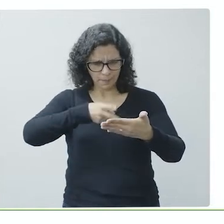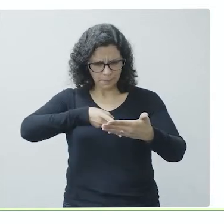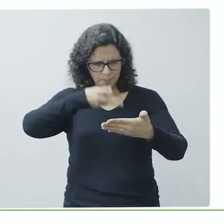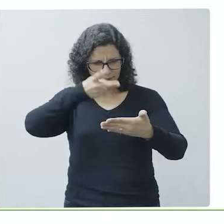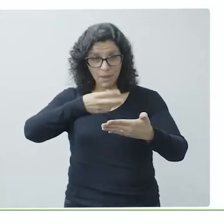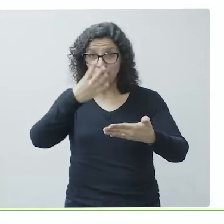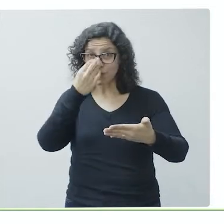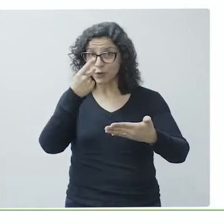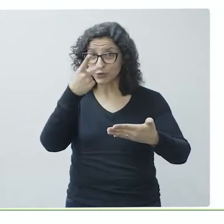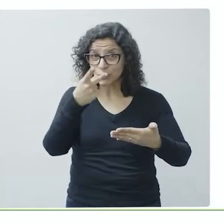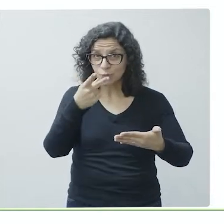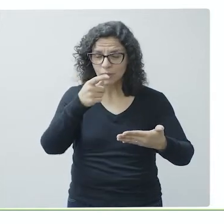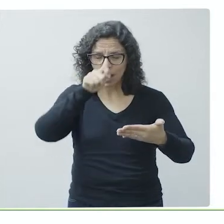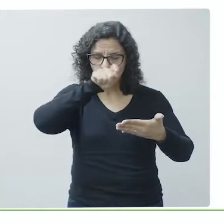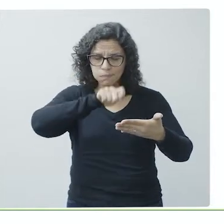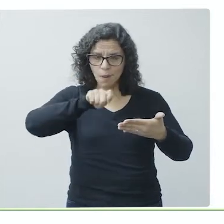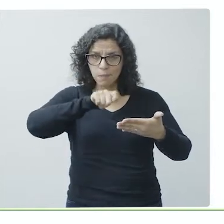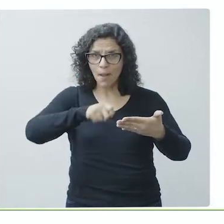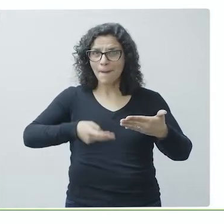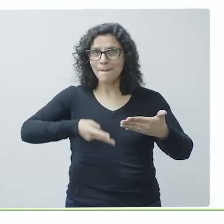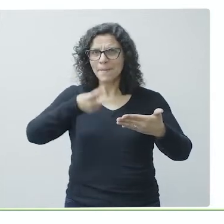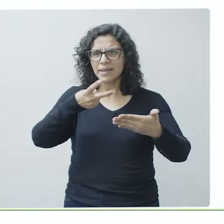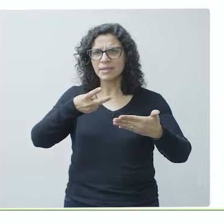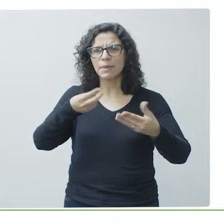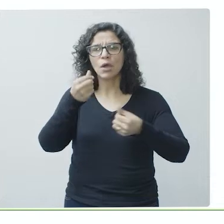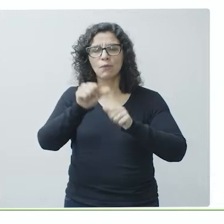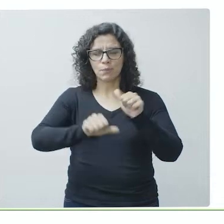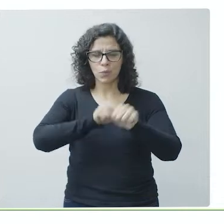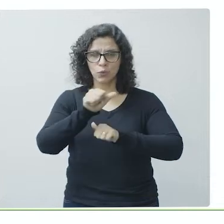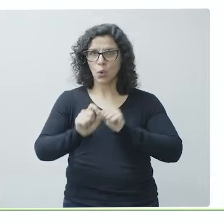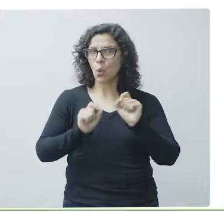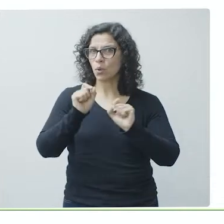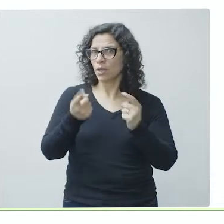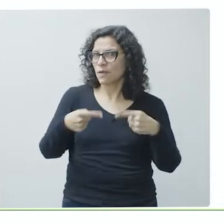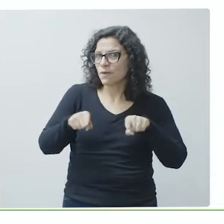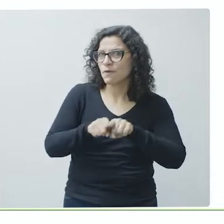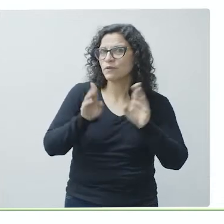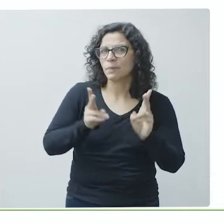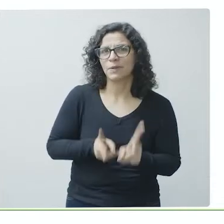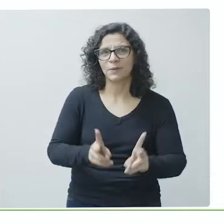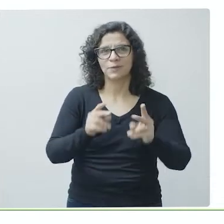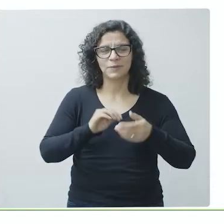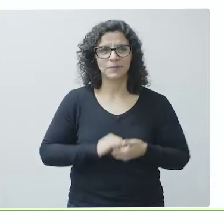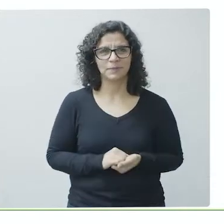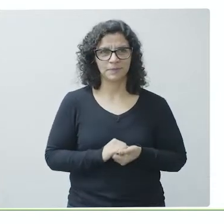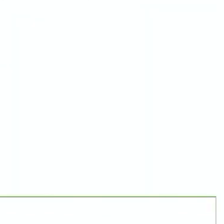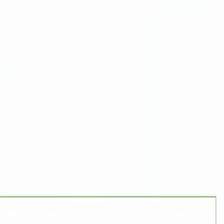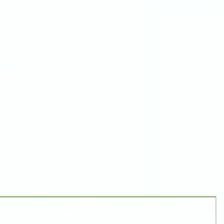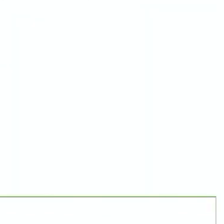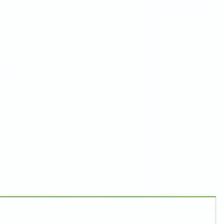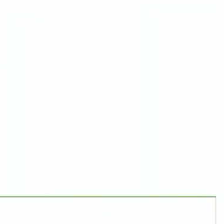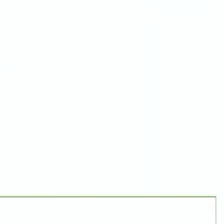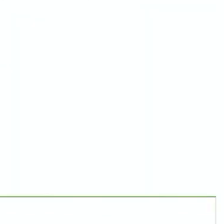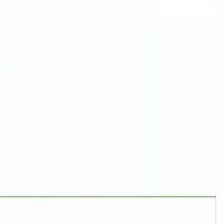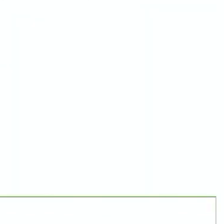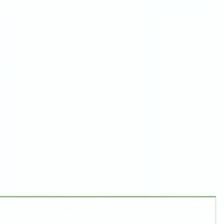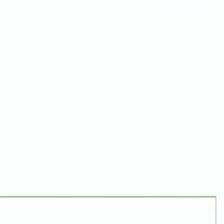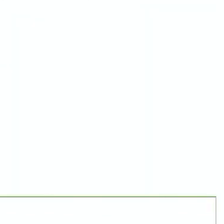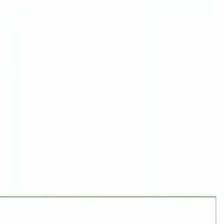retrato e aí perceber essas mudanças. E eu já volto para a gente continuar.